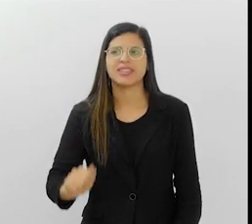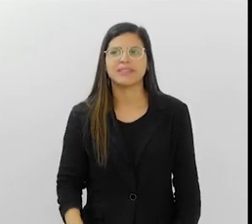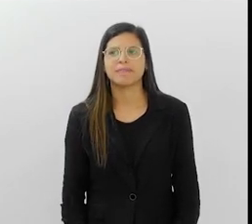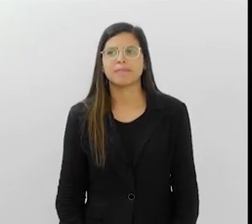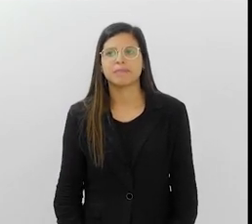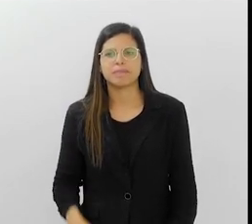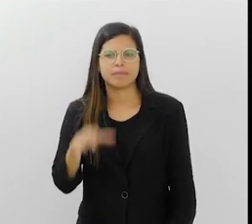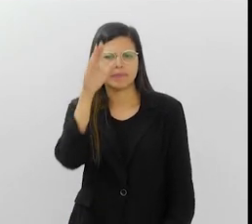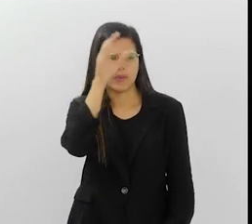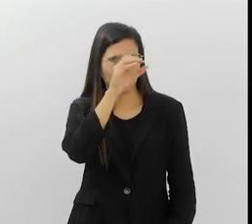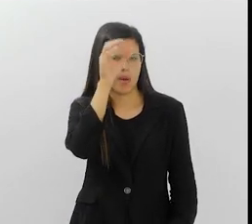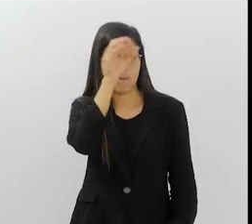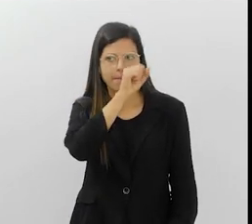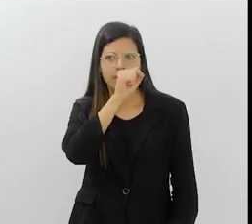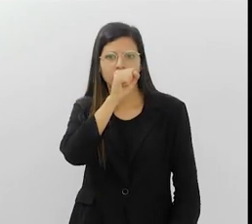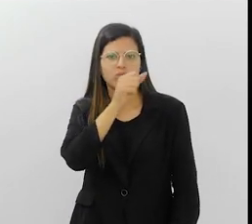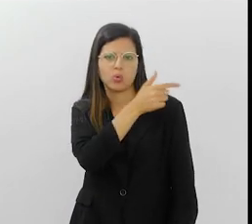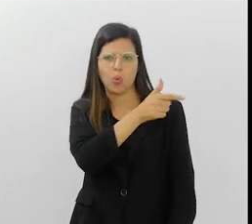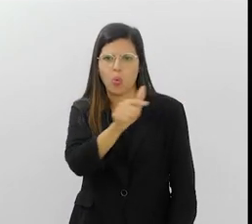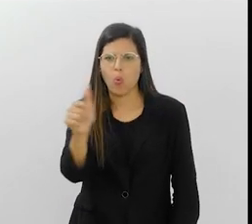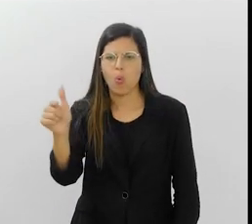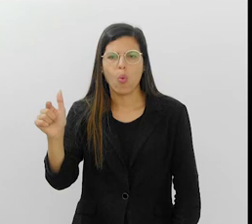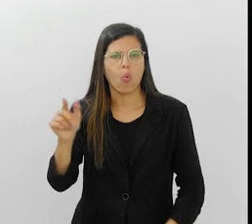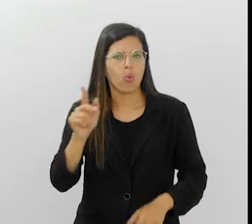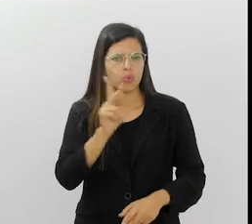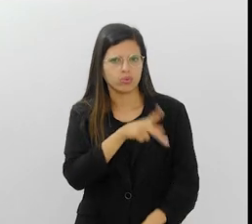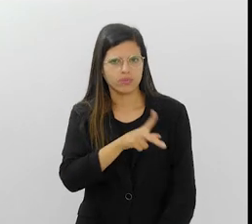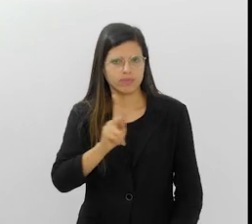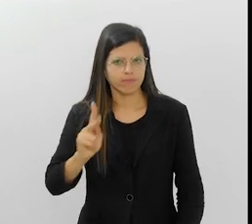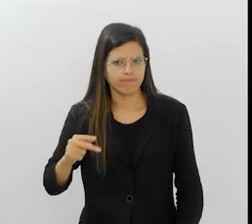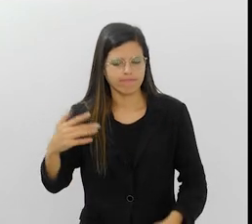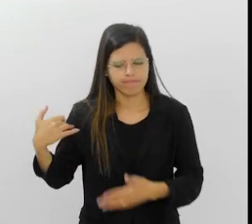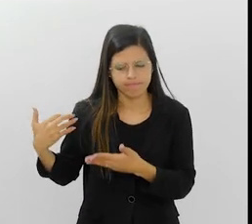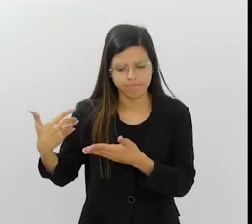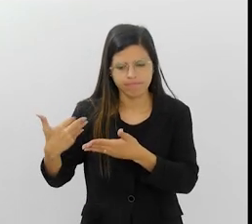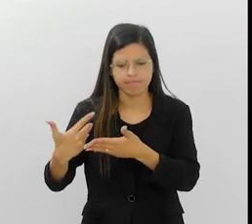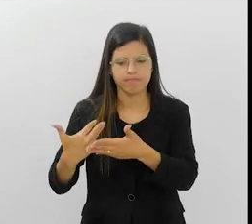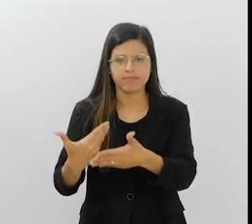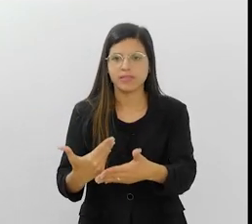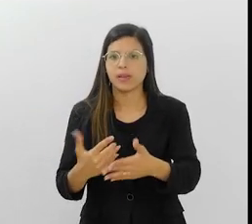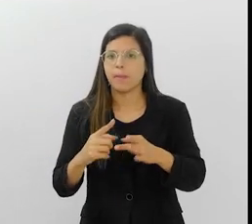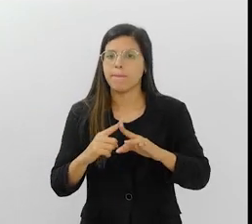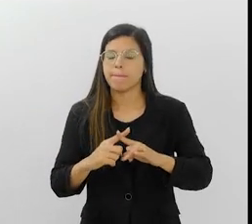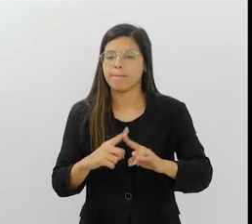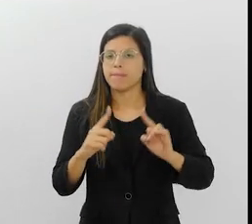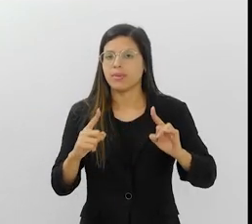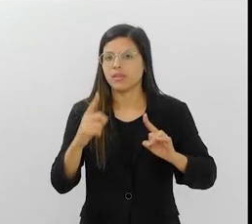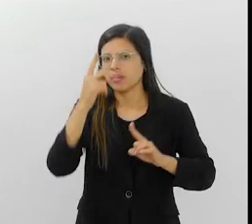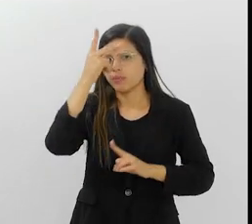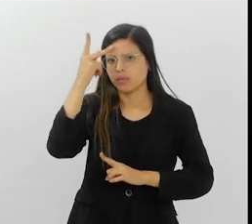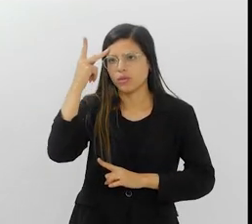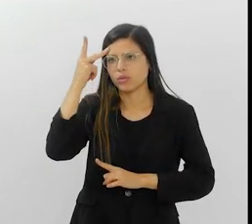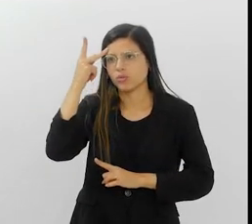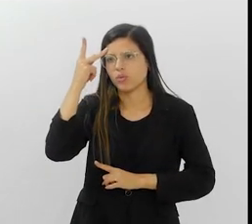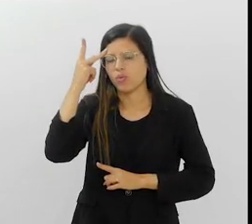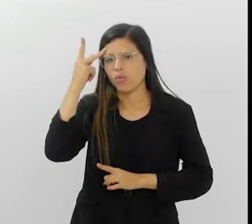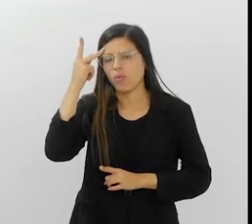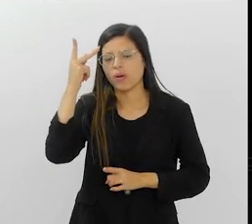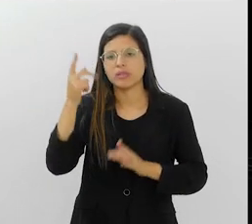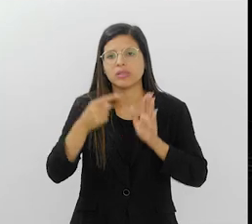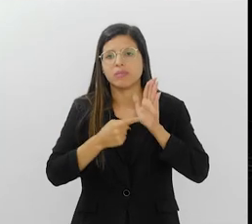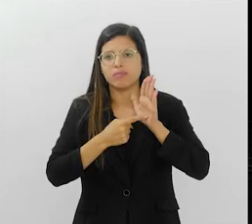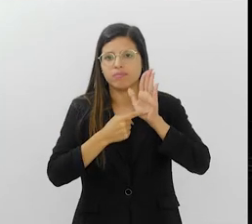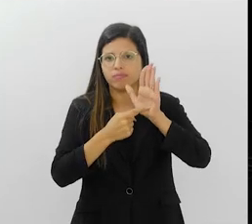que eu aprendi muita coisa com outros professores nessa trajetória. Mas a pessoa que me deu realmente